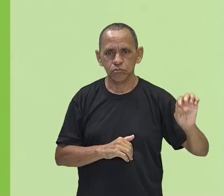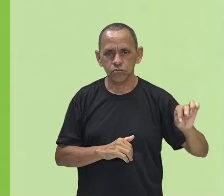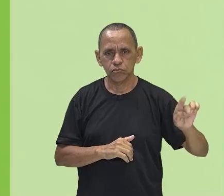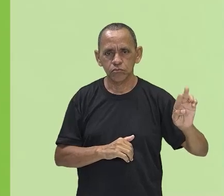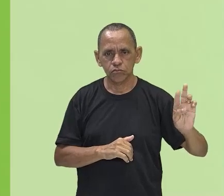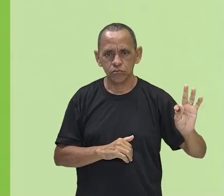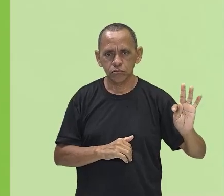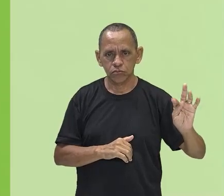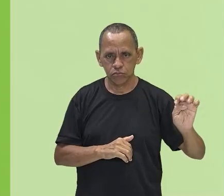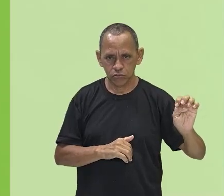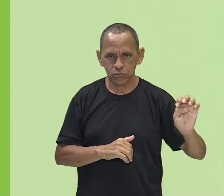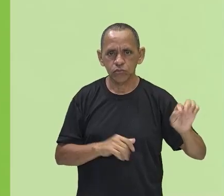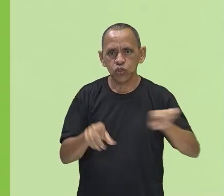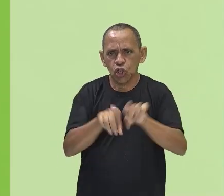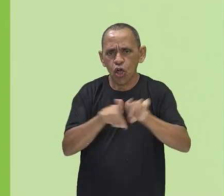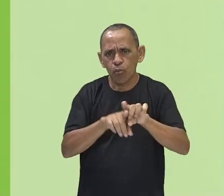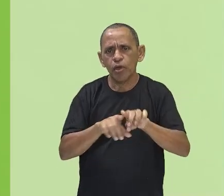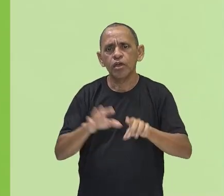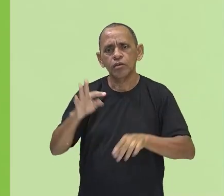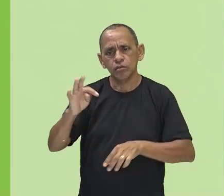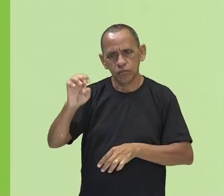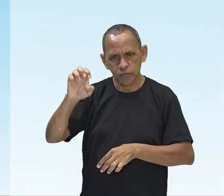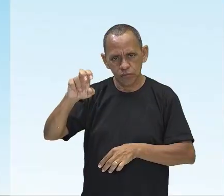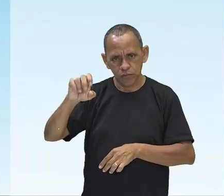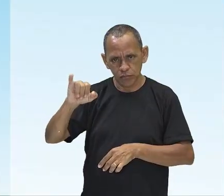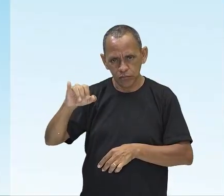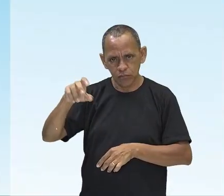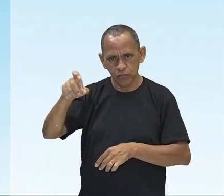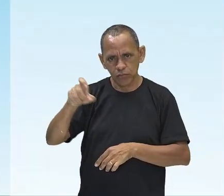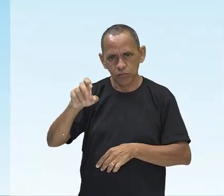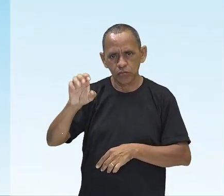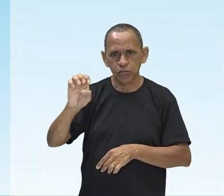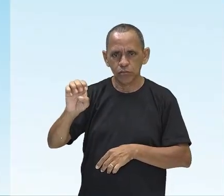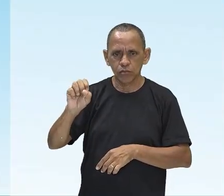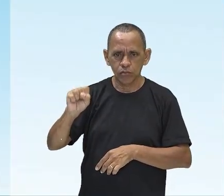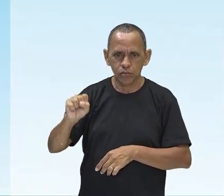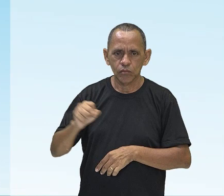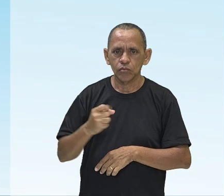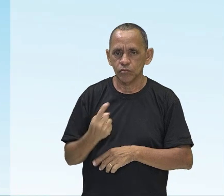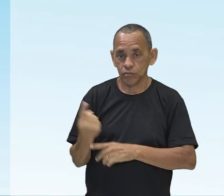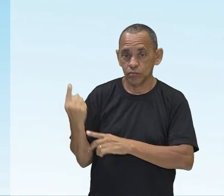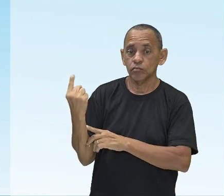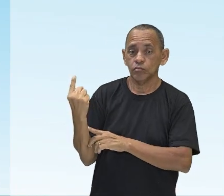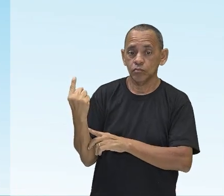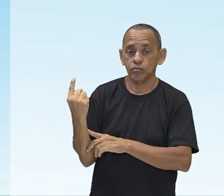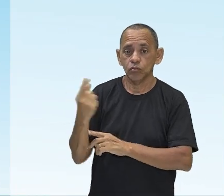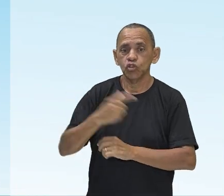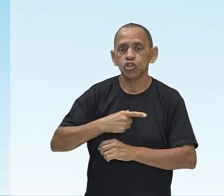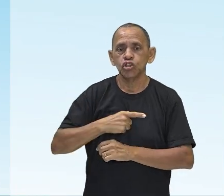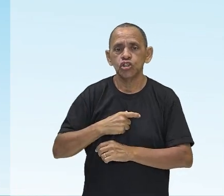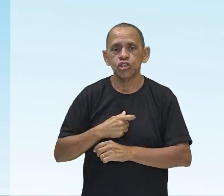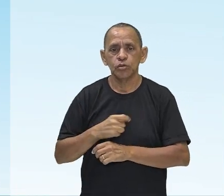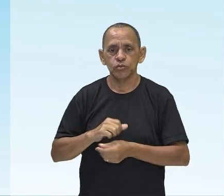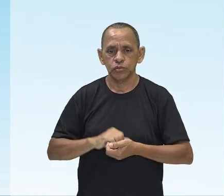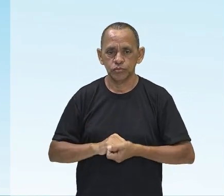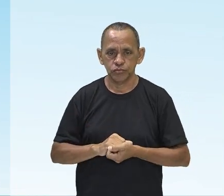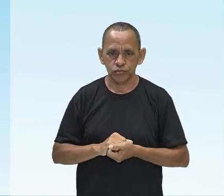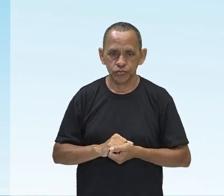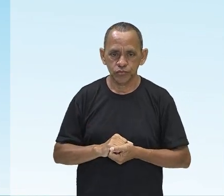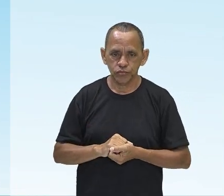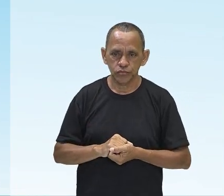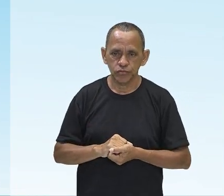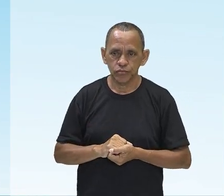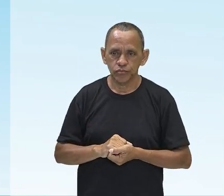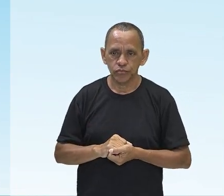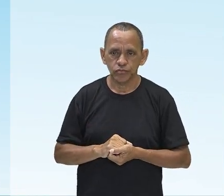funciona ali os feixes de luz numa lente convergente, olha só. Nós temos aí, olha, os feixes de luz numa lente